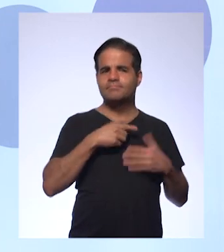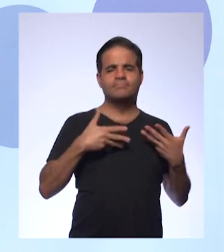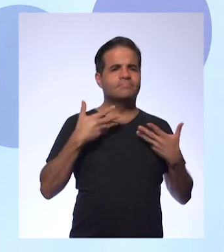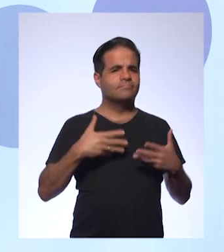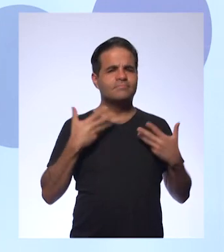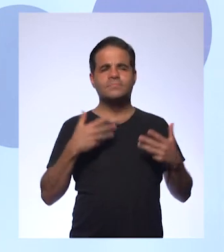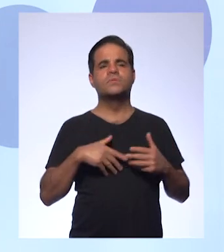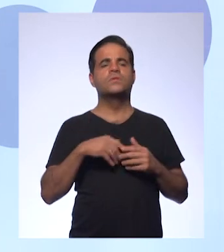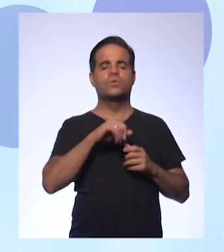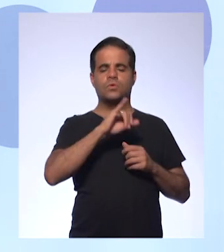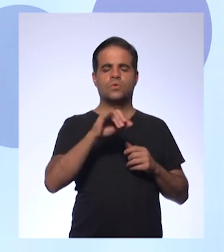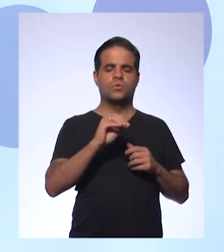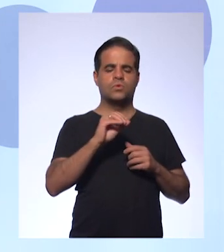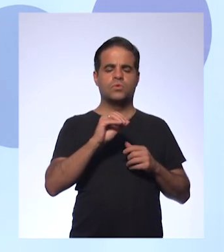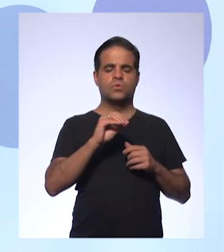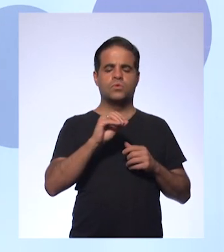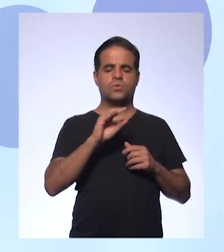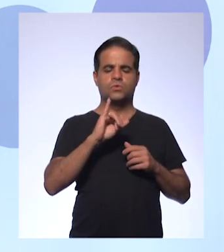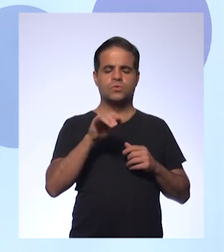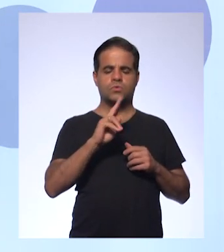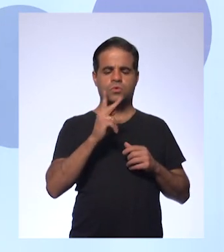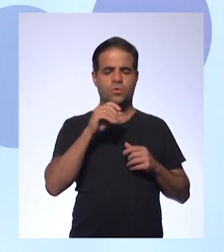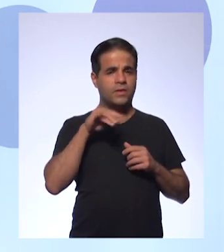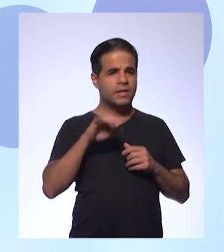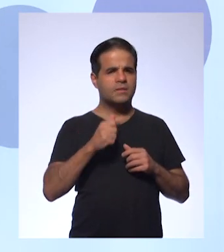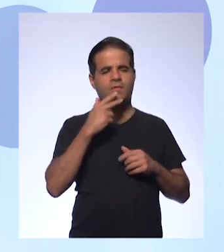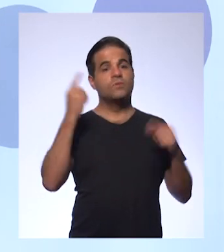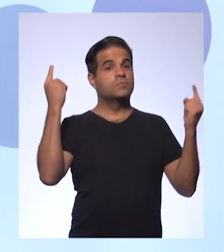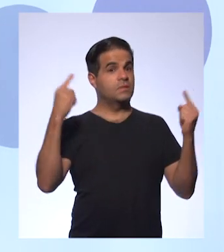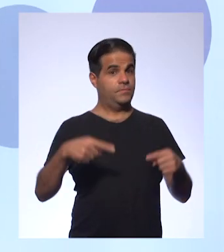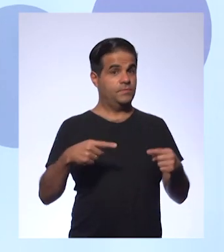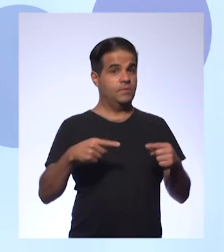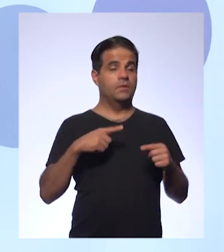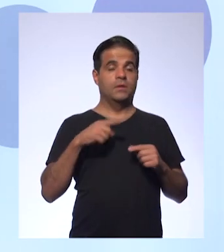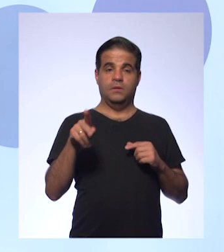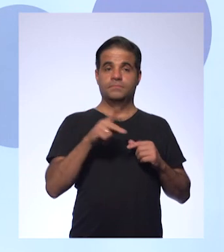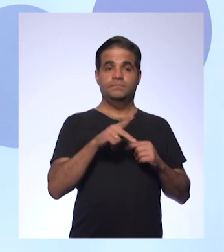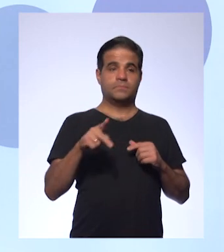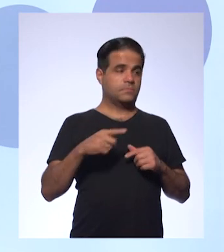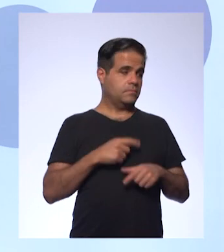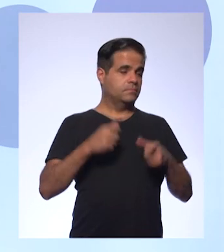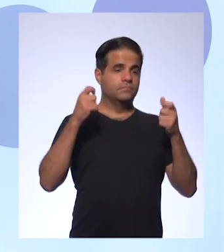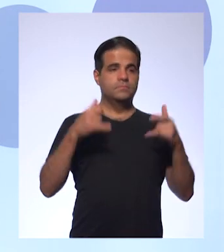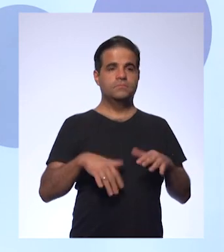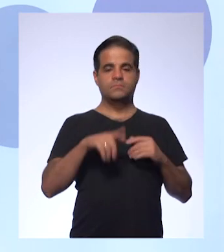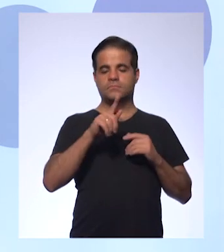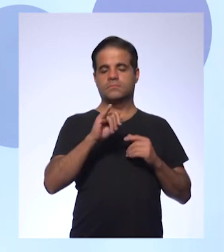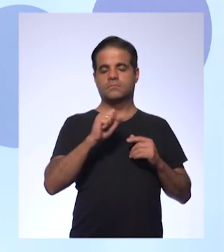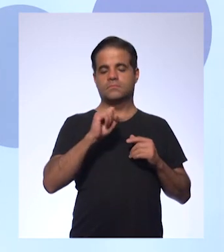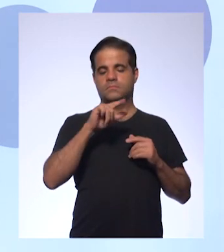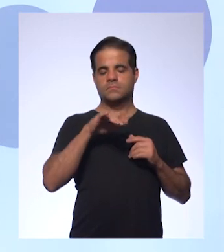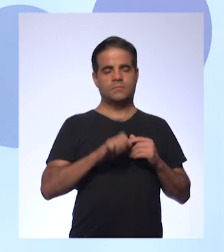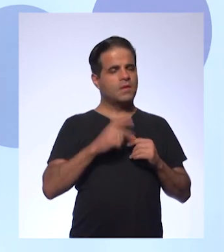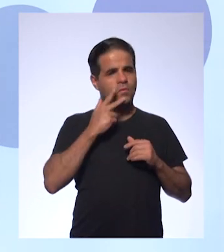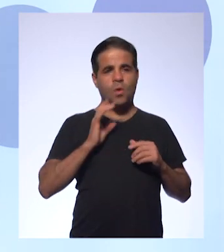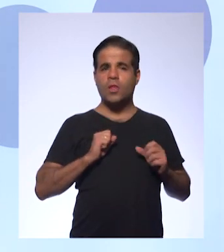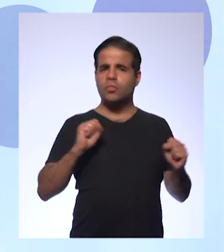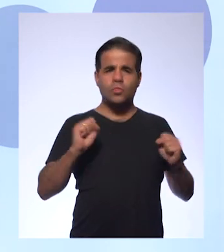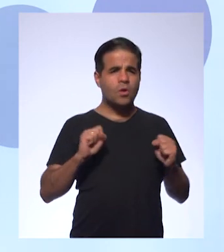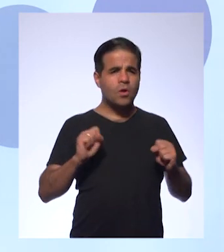jogos. O Jonathan fala dos desafios. Tem uma professora aqui, a Gislene, que falou que